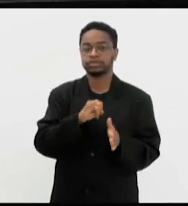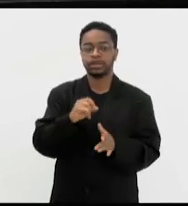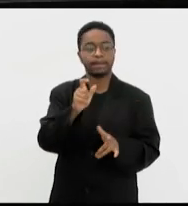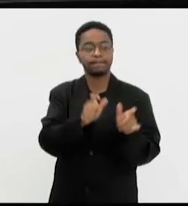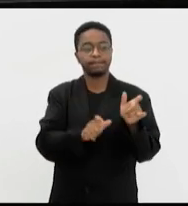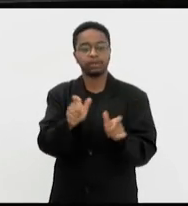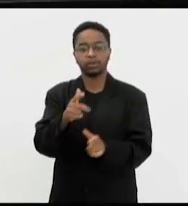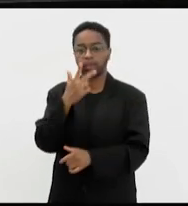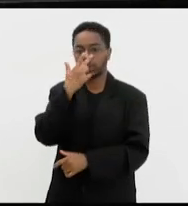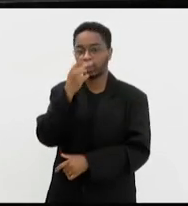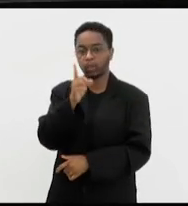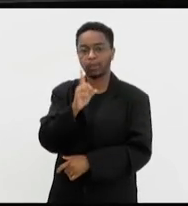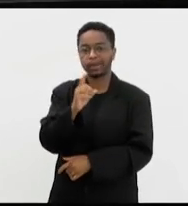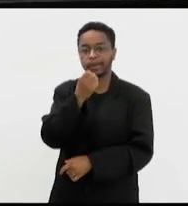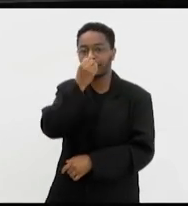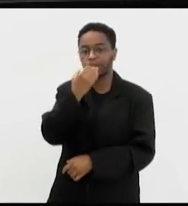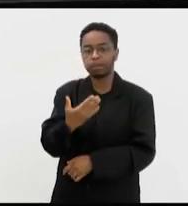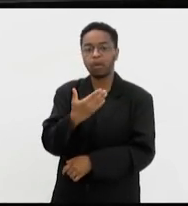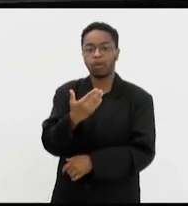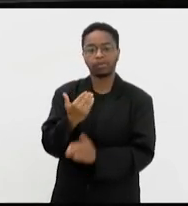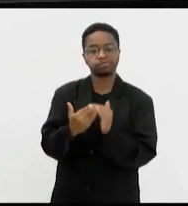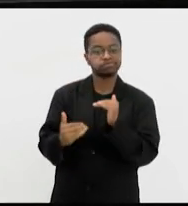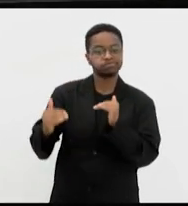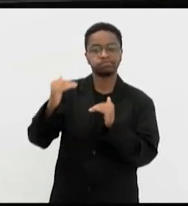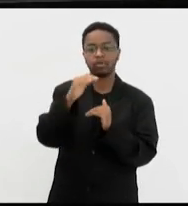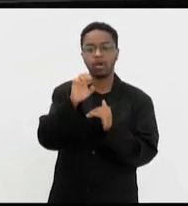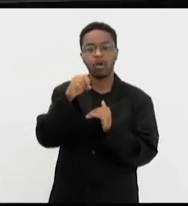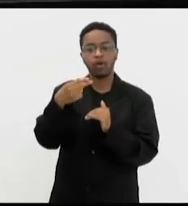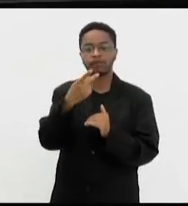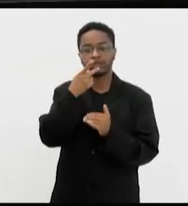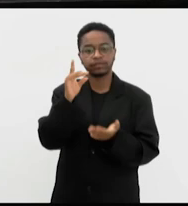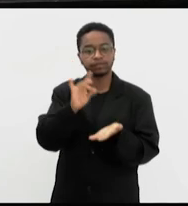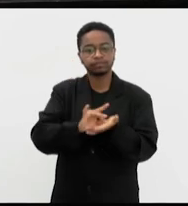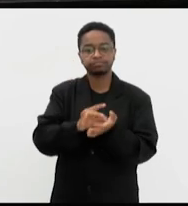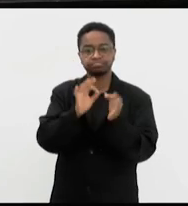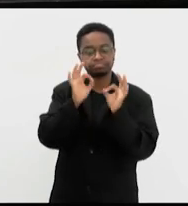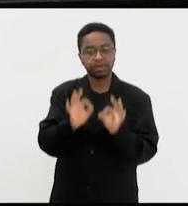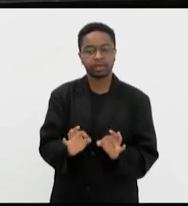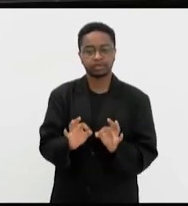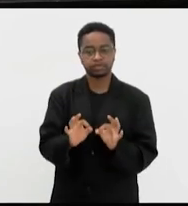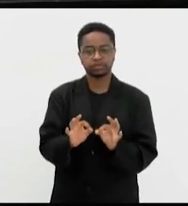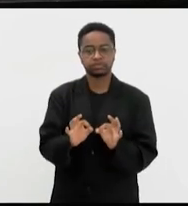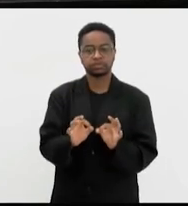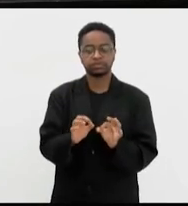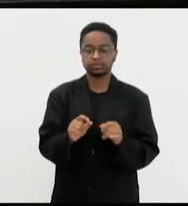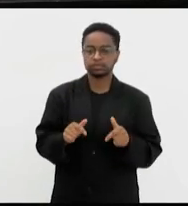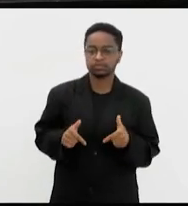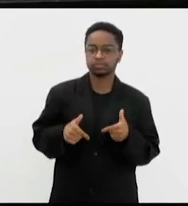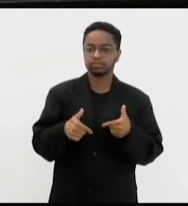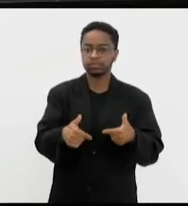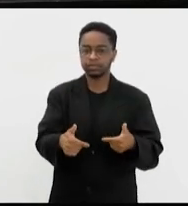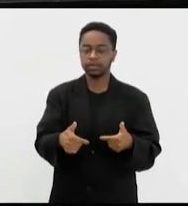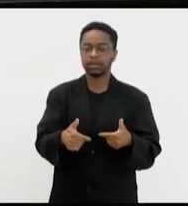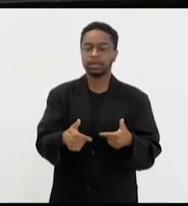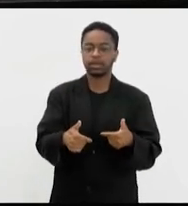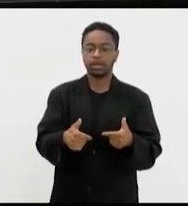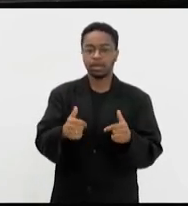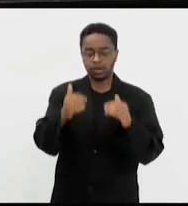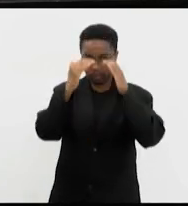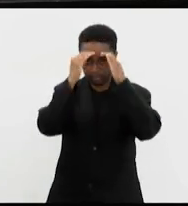pareciam suficientemente sinceras no Ofício de devoção ao